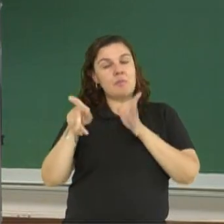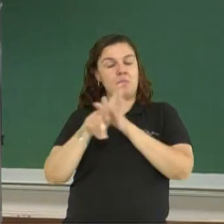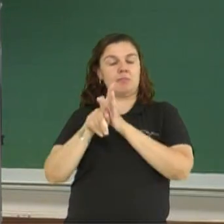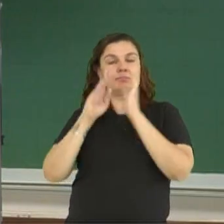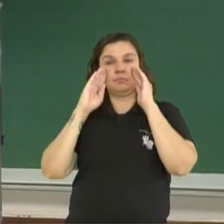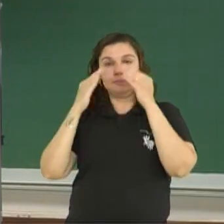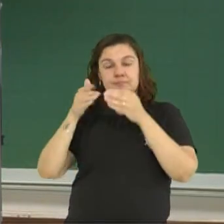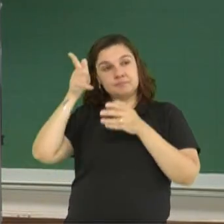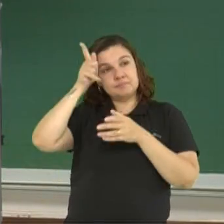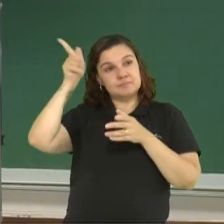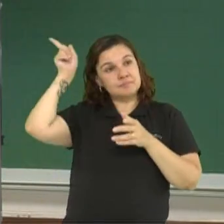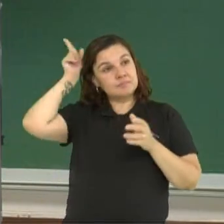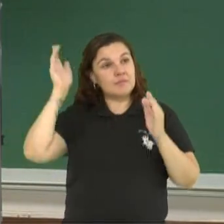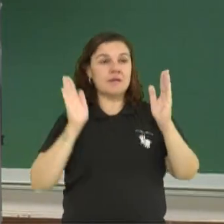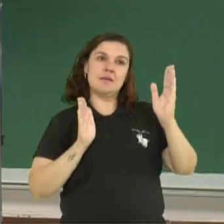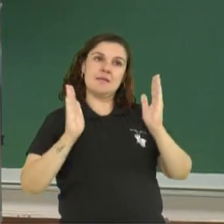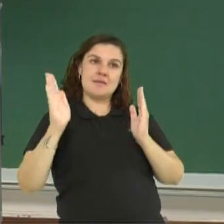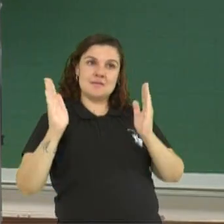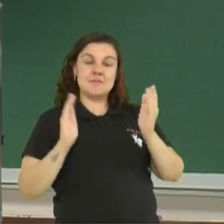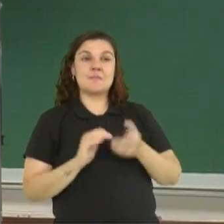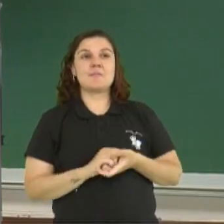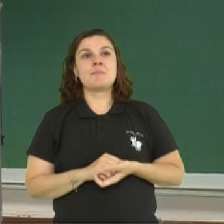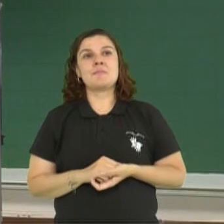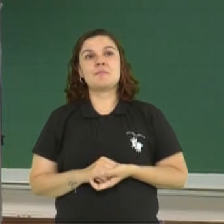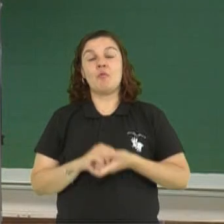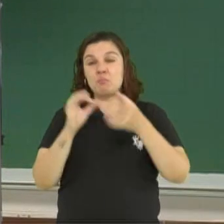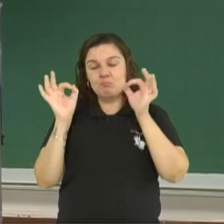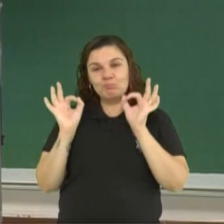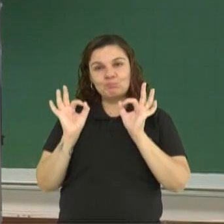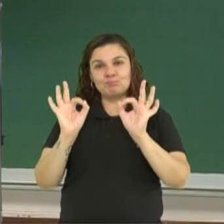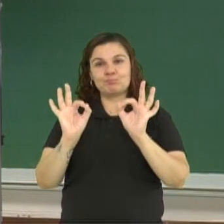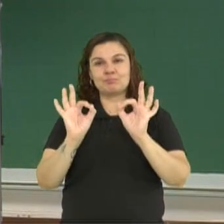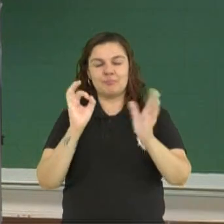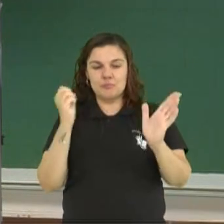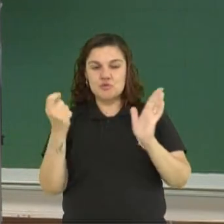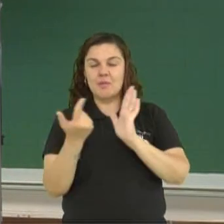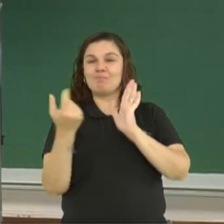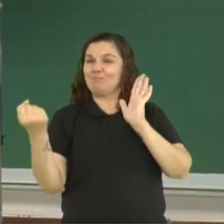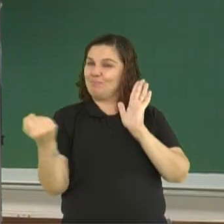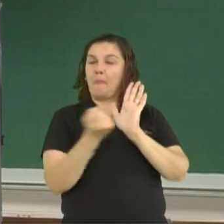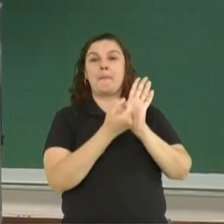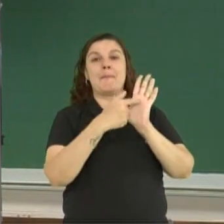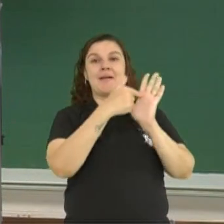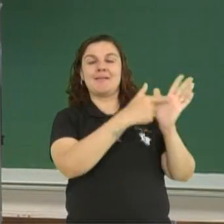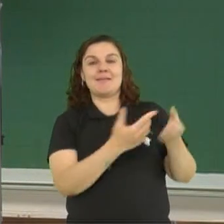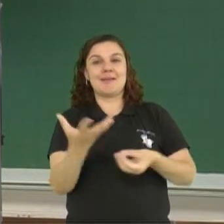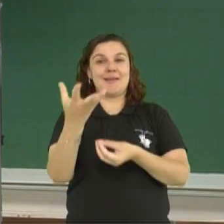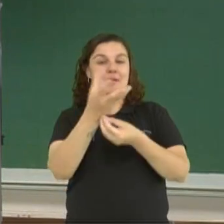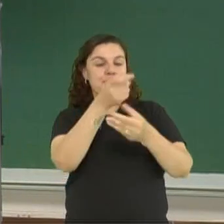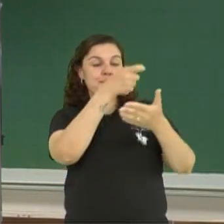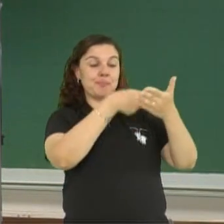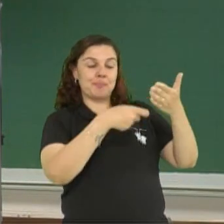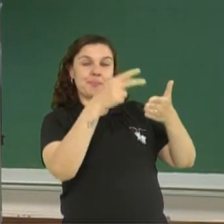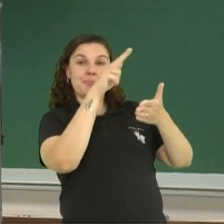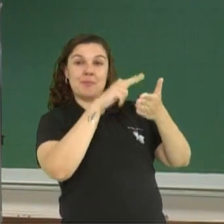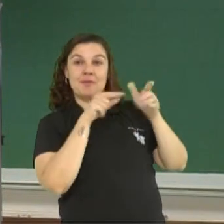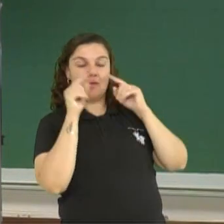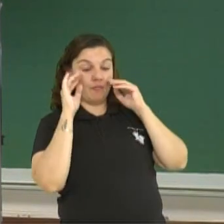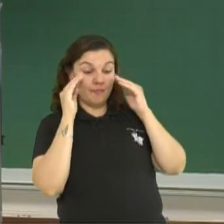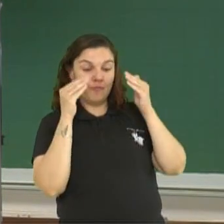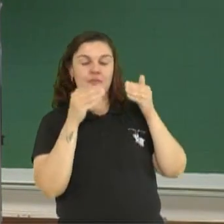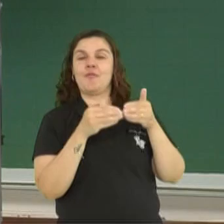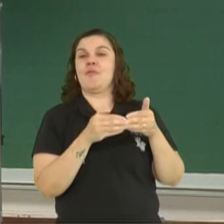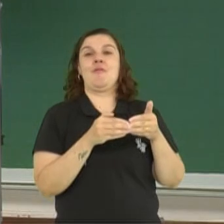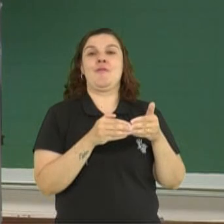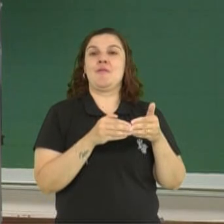grega que aconteceu nesse momento, que atingiu plenamente as artes plásticas, porque as artes plásticas elas estavam mutuamente